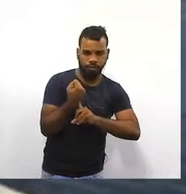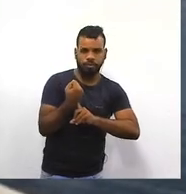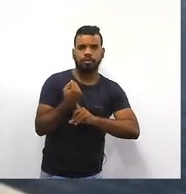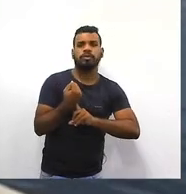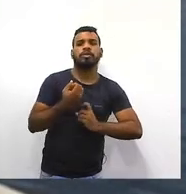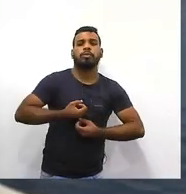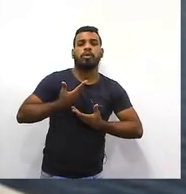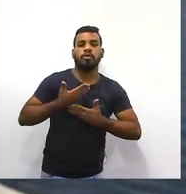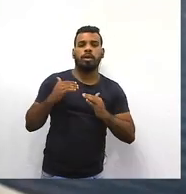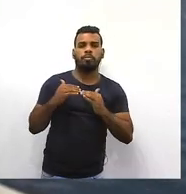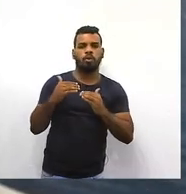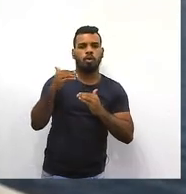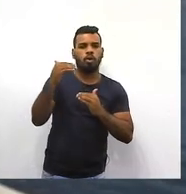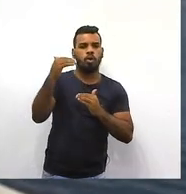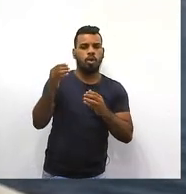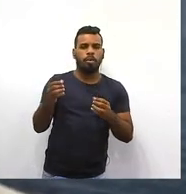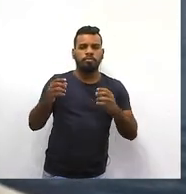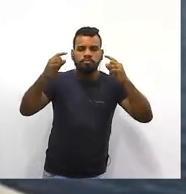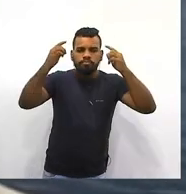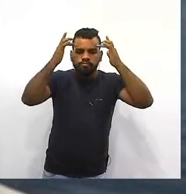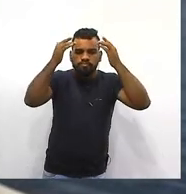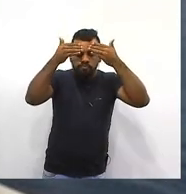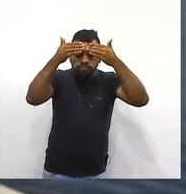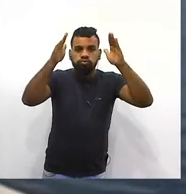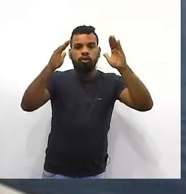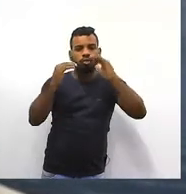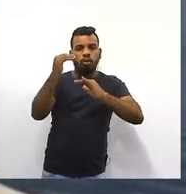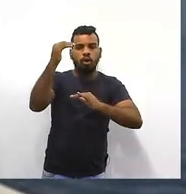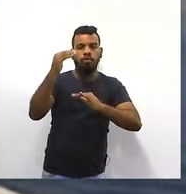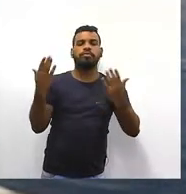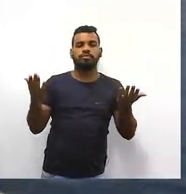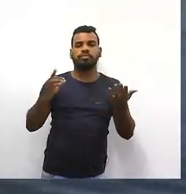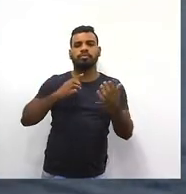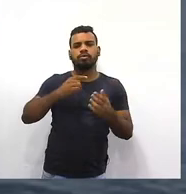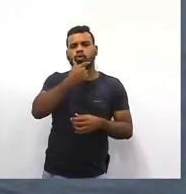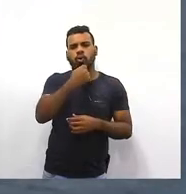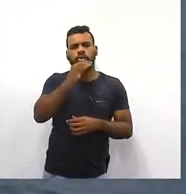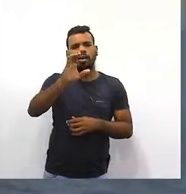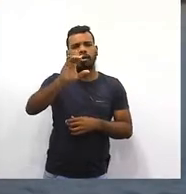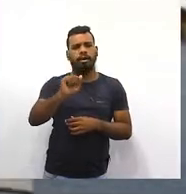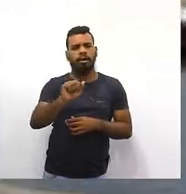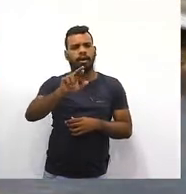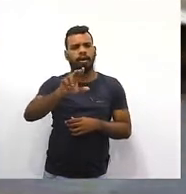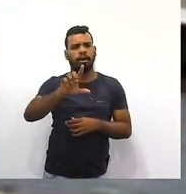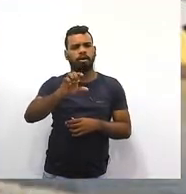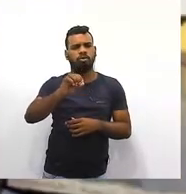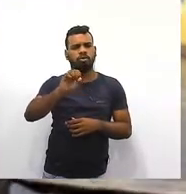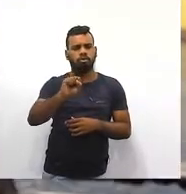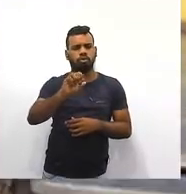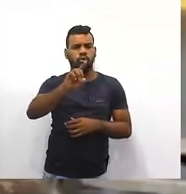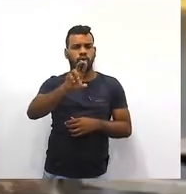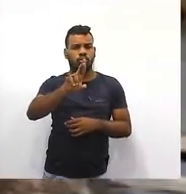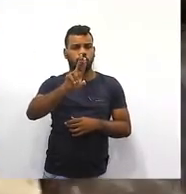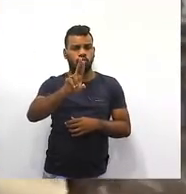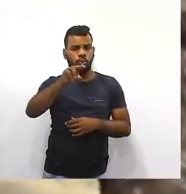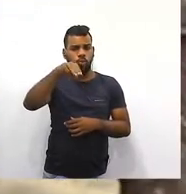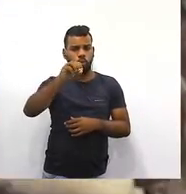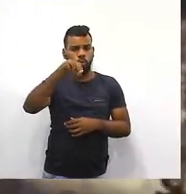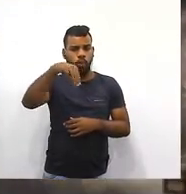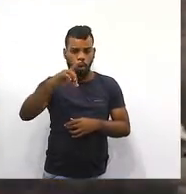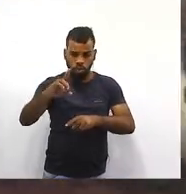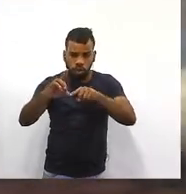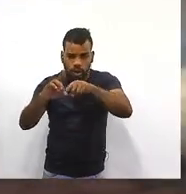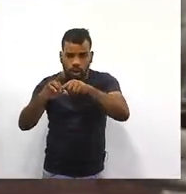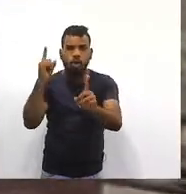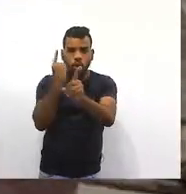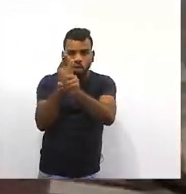do amadurecimento. É nela que nós vamos encontrar Carlos Drummond de Andrade, né? Nós vamos encontrar a sensualidade e